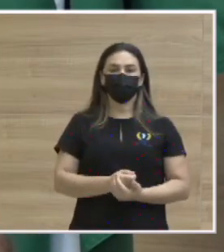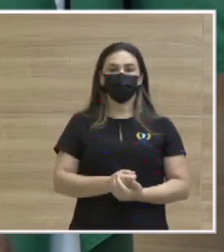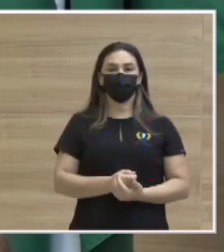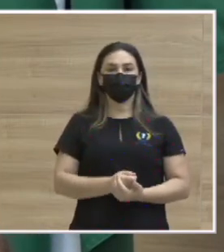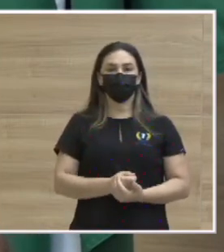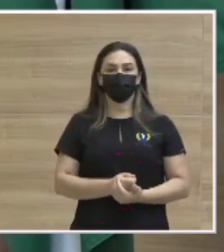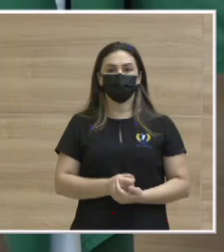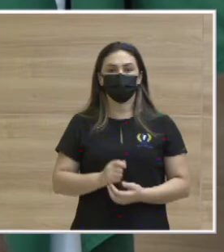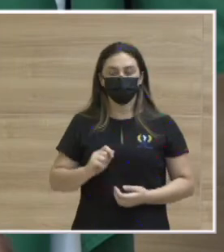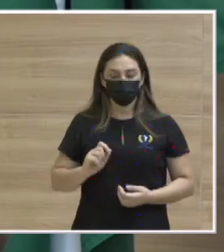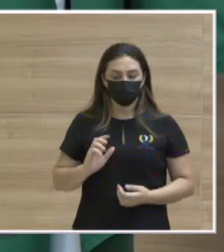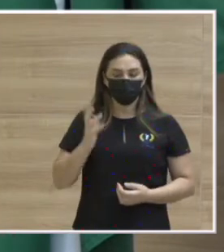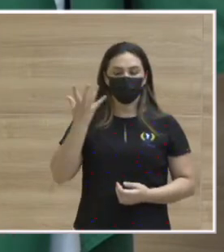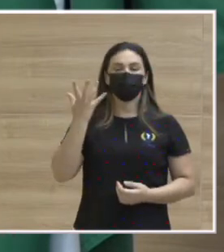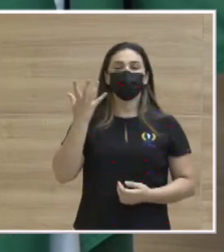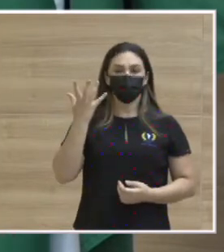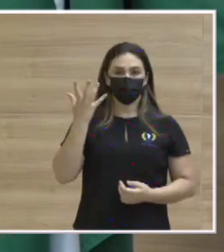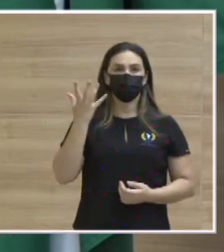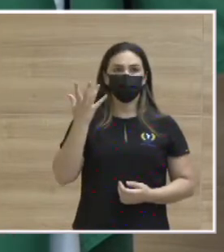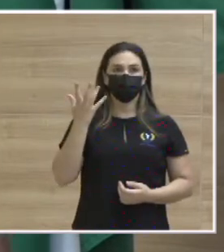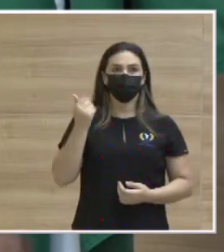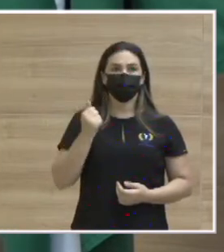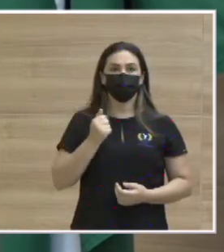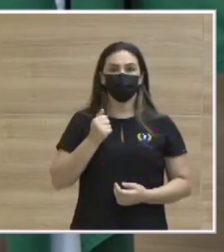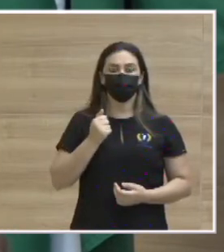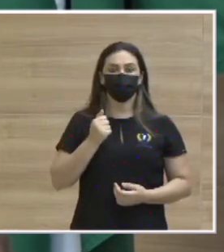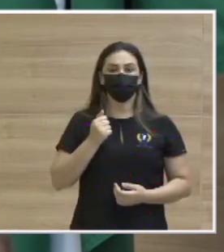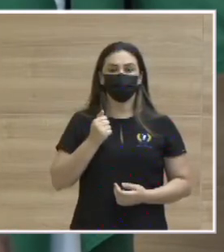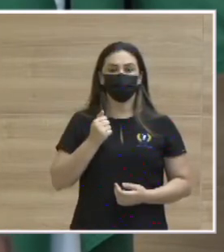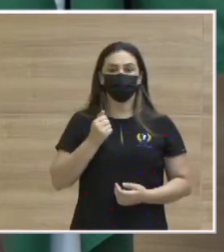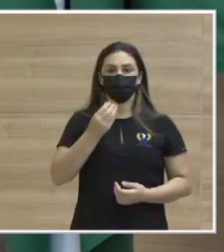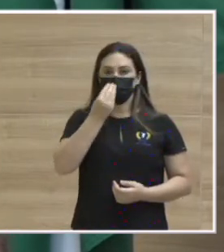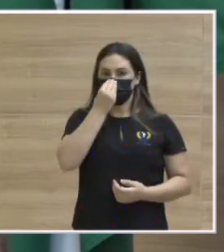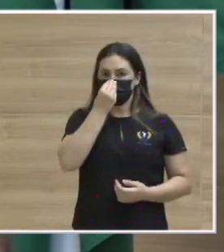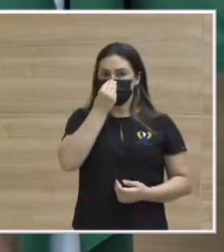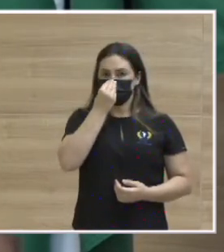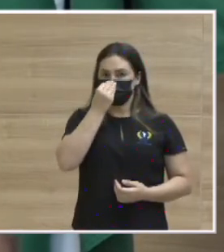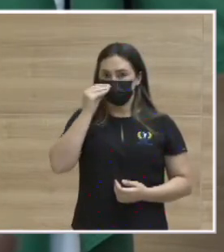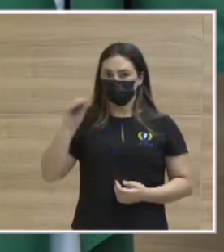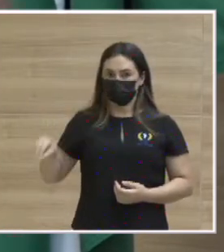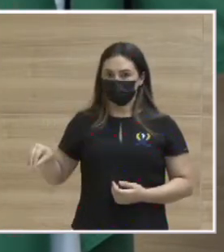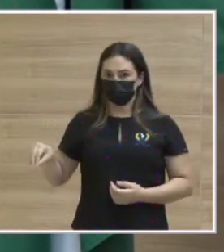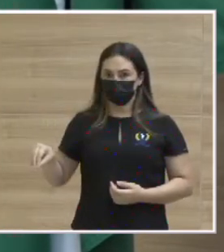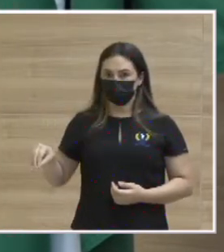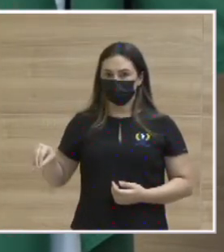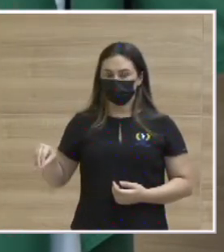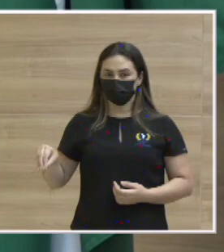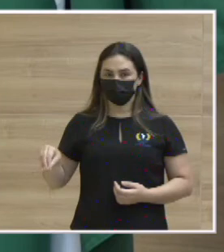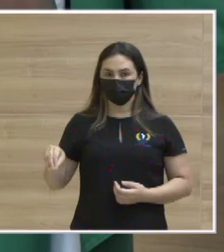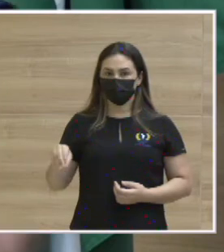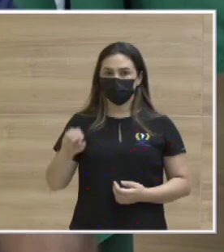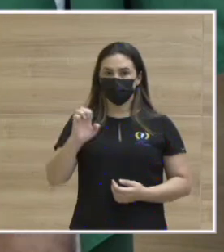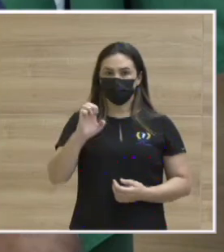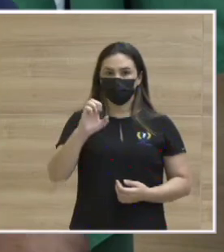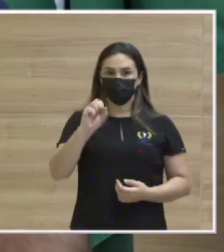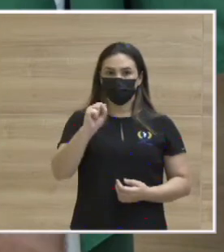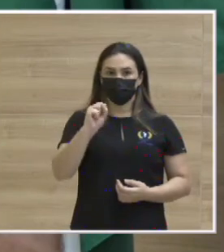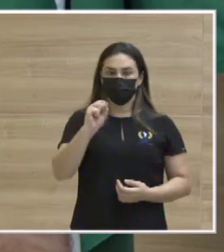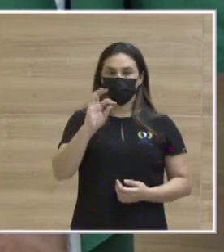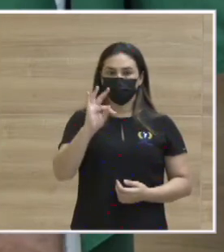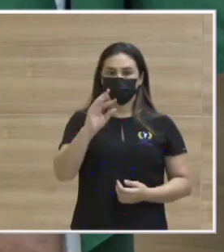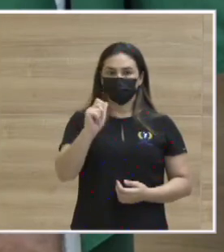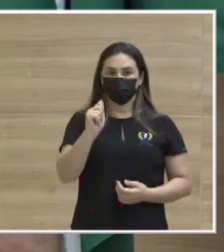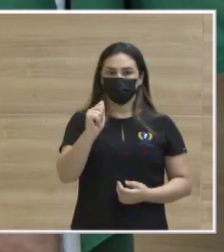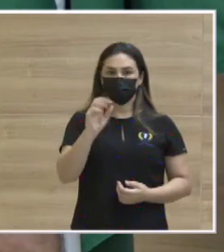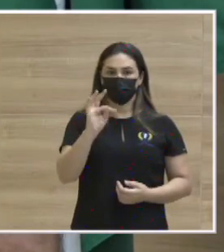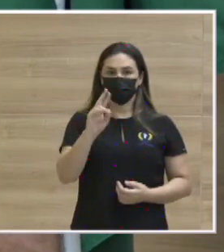O que aconteceu recentemente com a ignorância ao artigo 88 do Estatuto dos Servidores. A